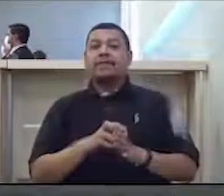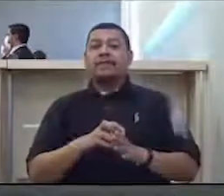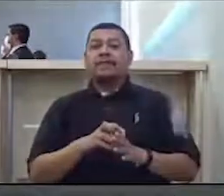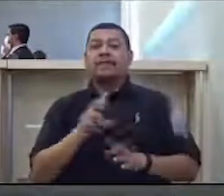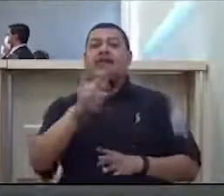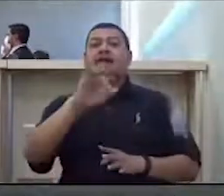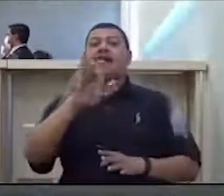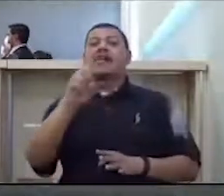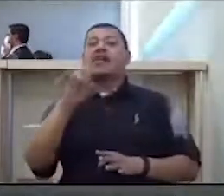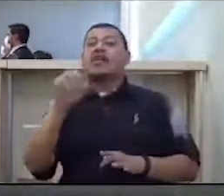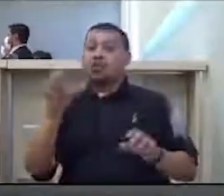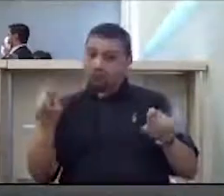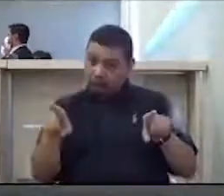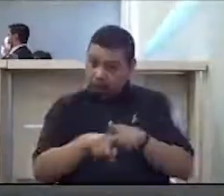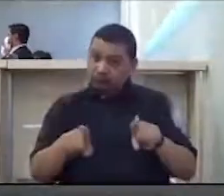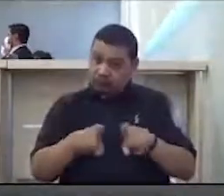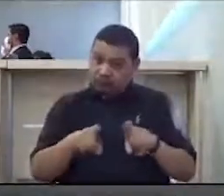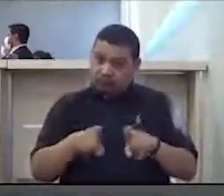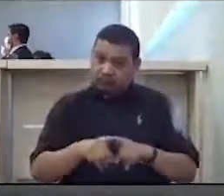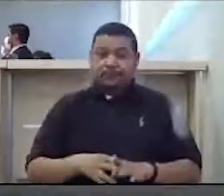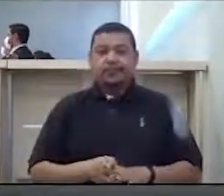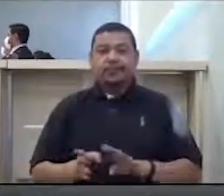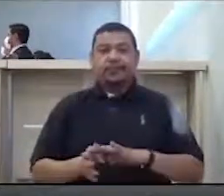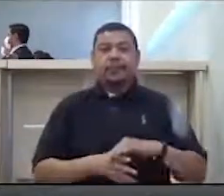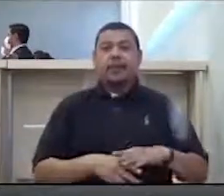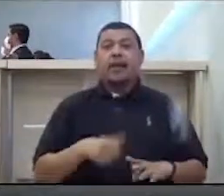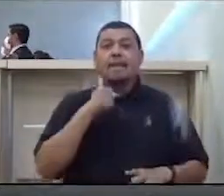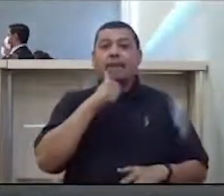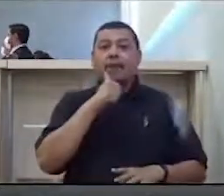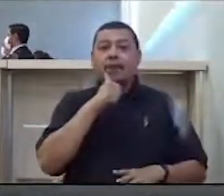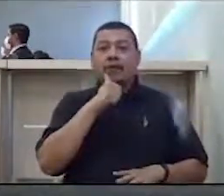Pessoas, o próprio acompanhante de uma senhora